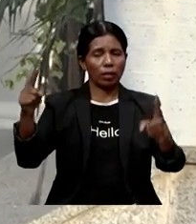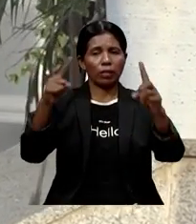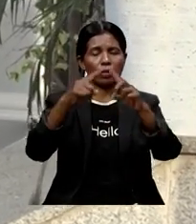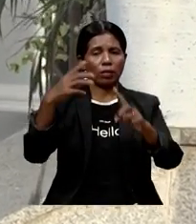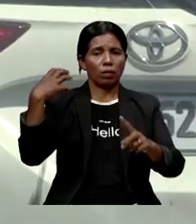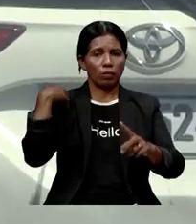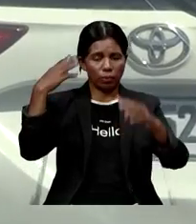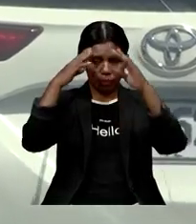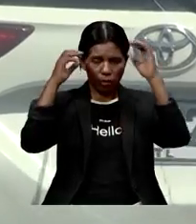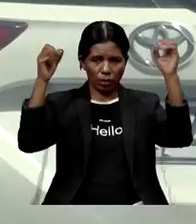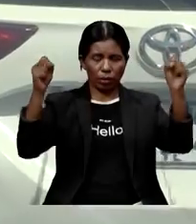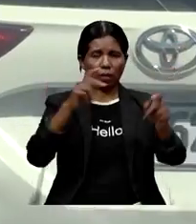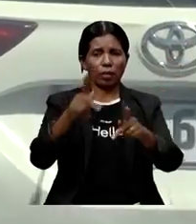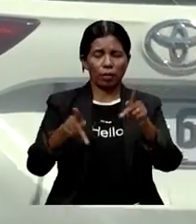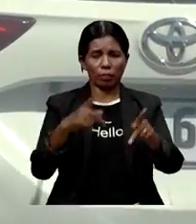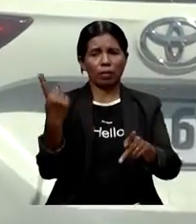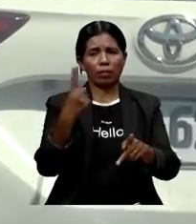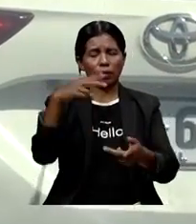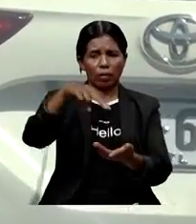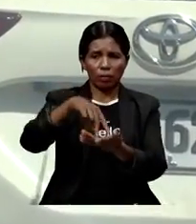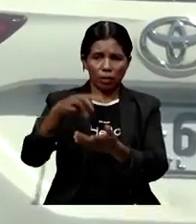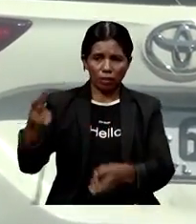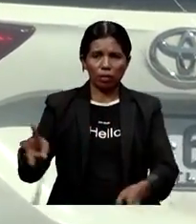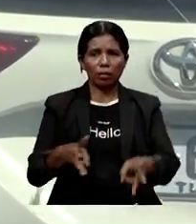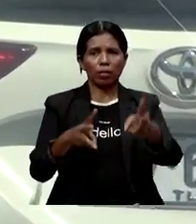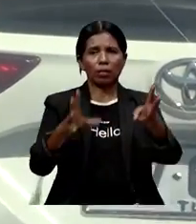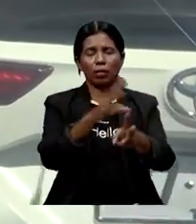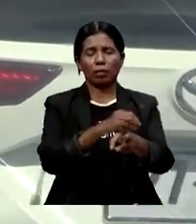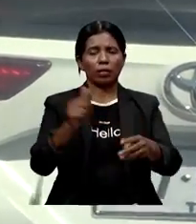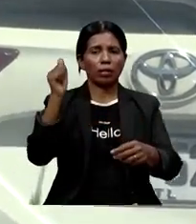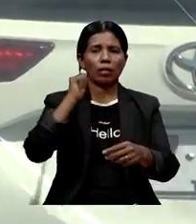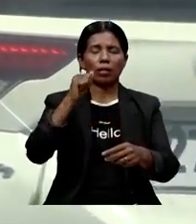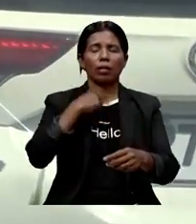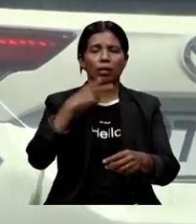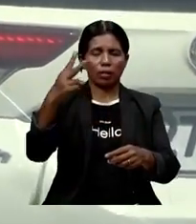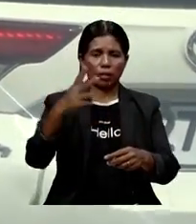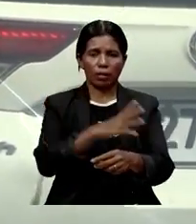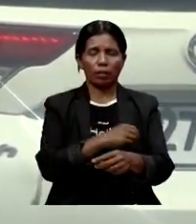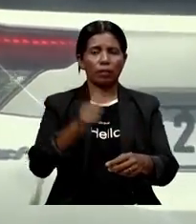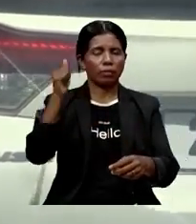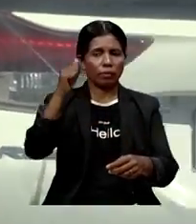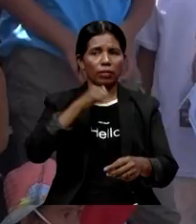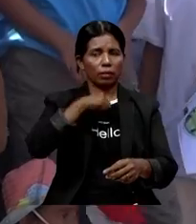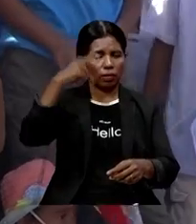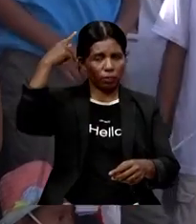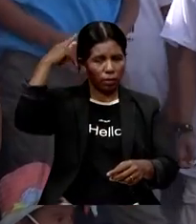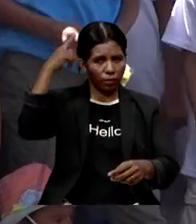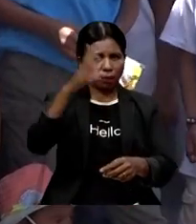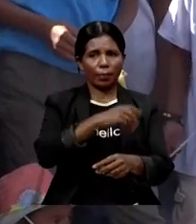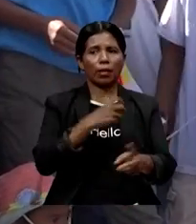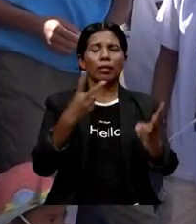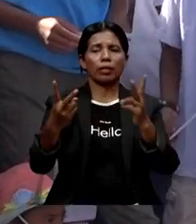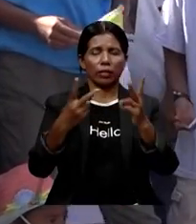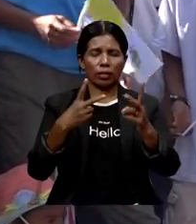Presidencial. Peregrino Sirena Fatin Hamrik Estrada Ninin, onde Haklala Knoha Killer, viva Papa Francisco, mas